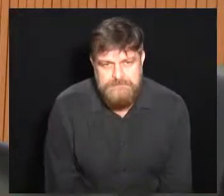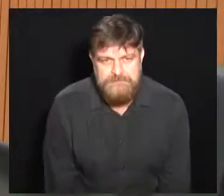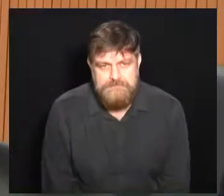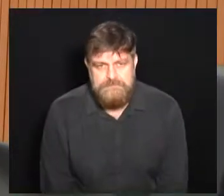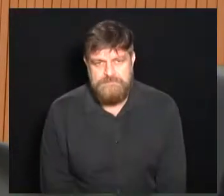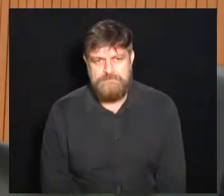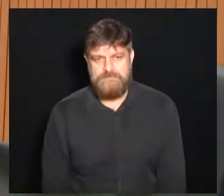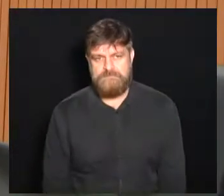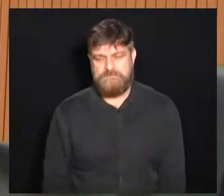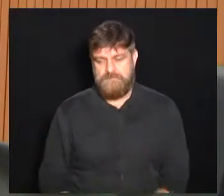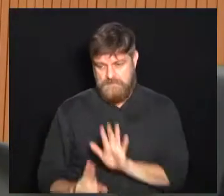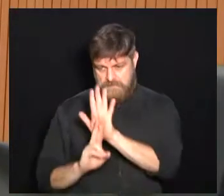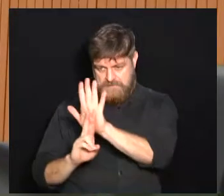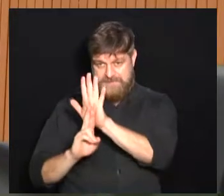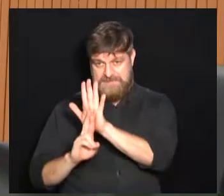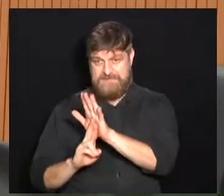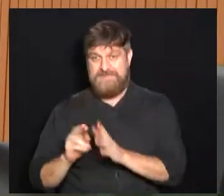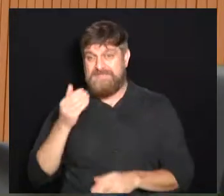Fabiana e o Elton,